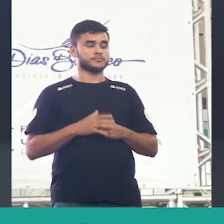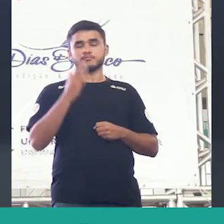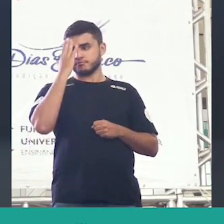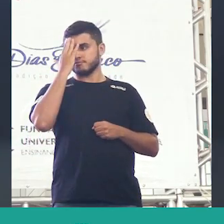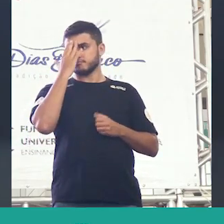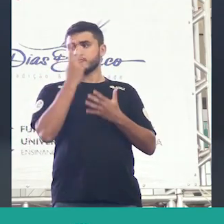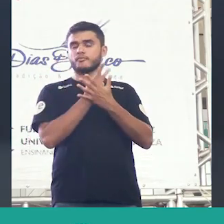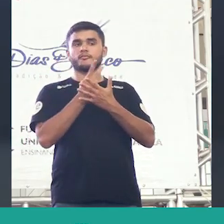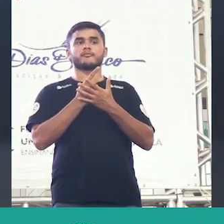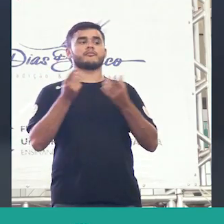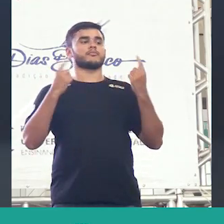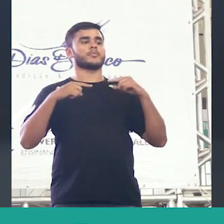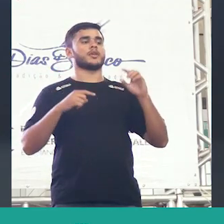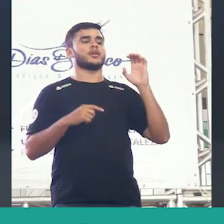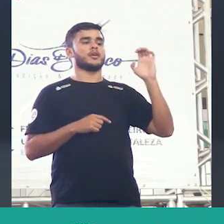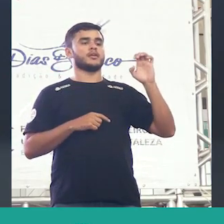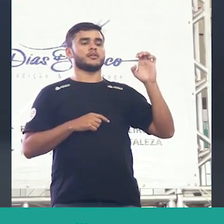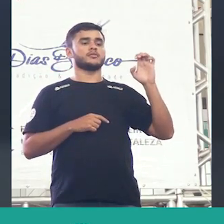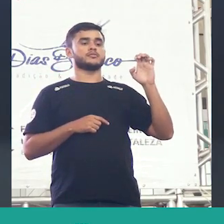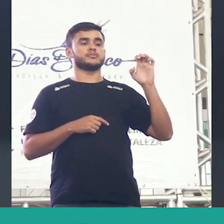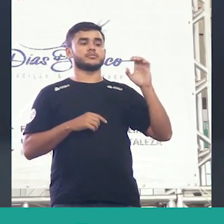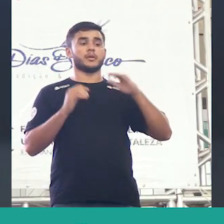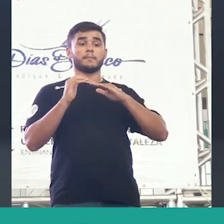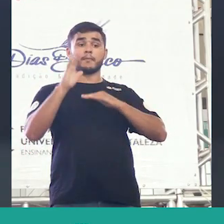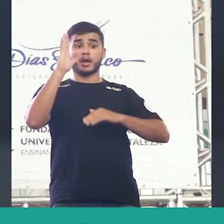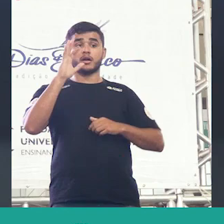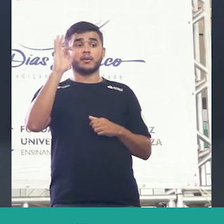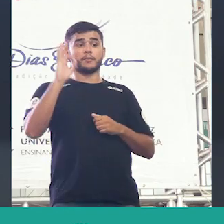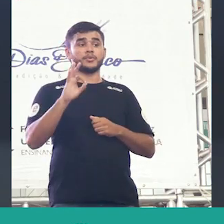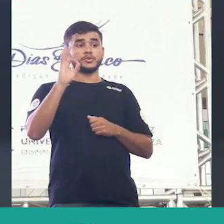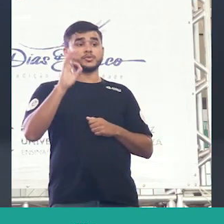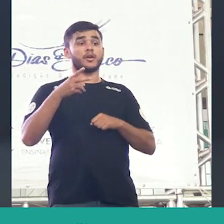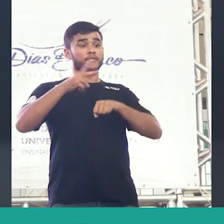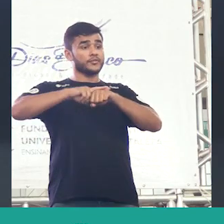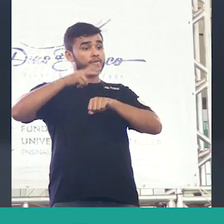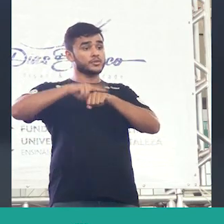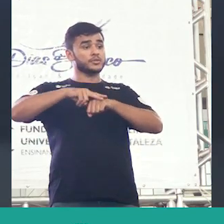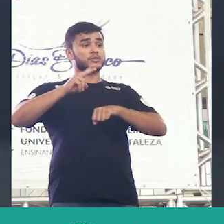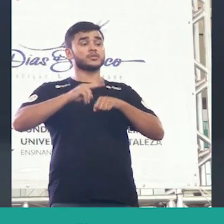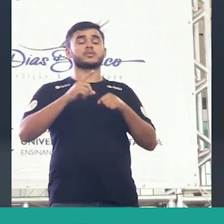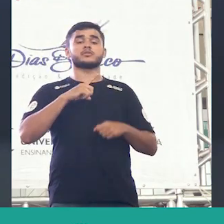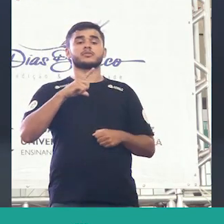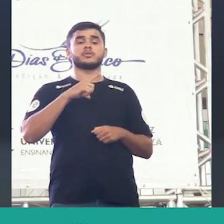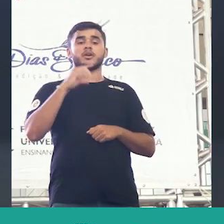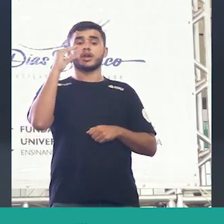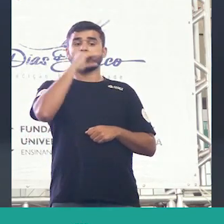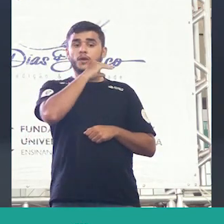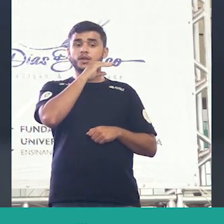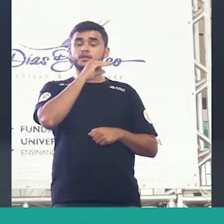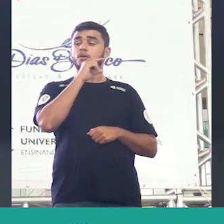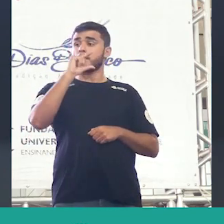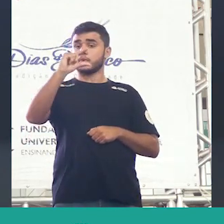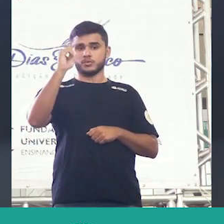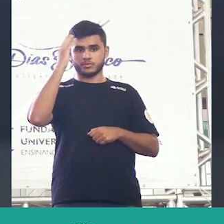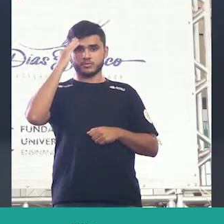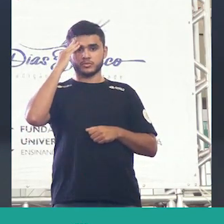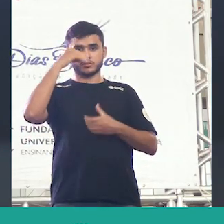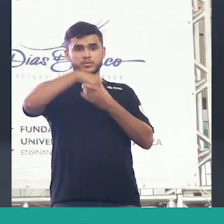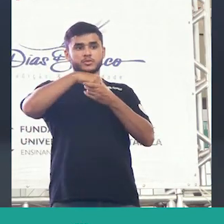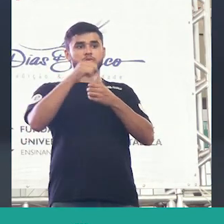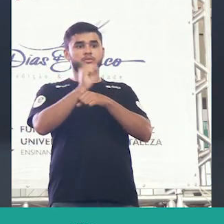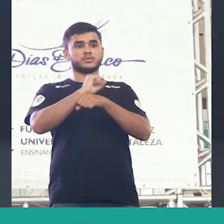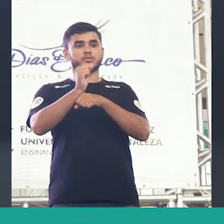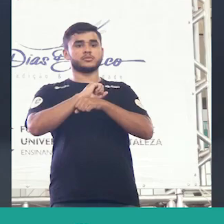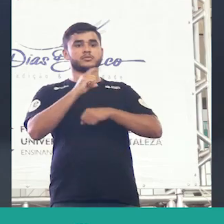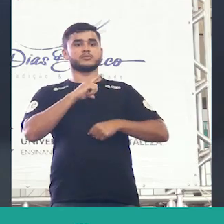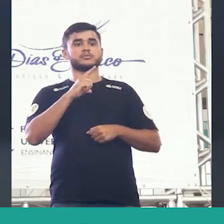Falso. Quanto maiores for a porcentagem dos vidros, menos calor entra no veículo. Sim,